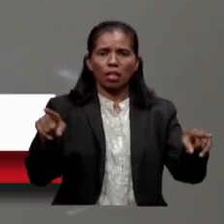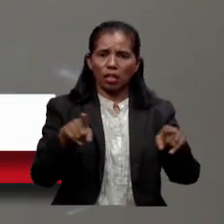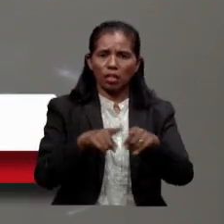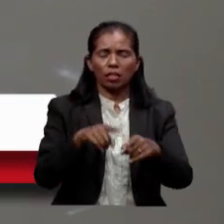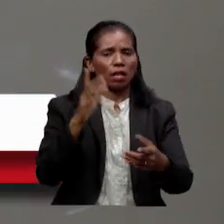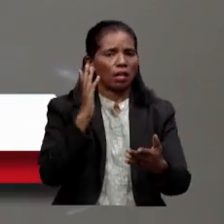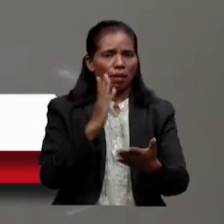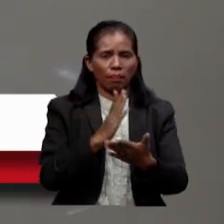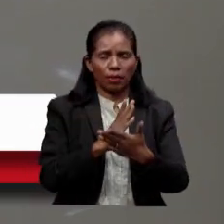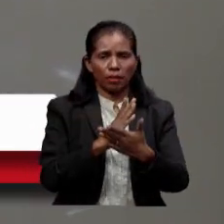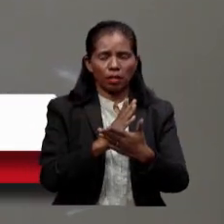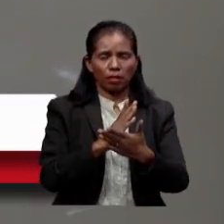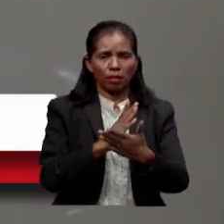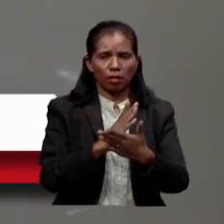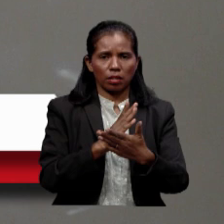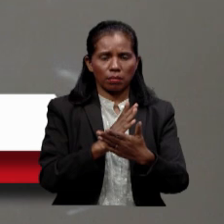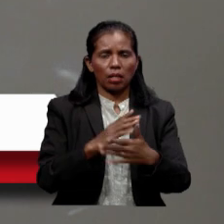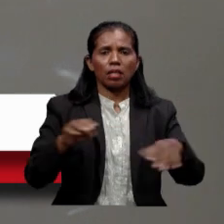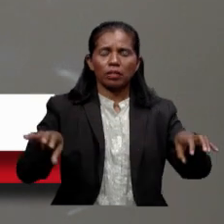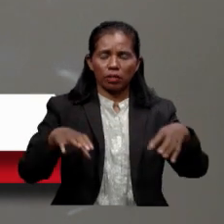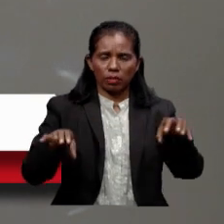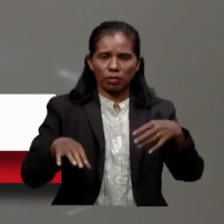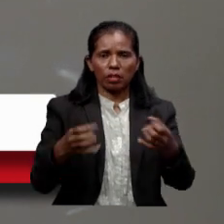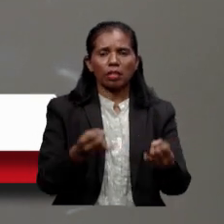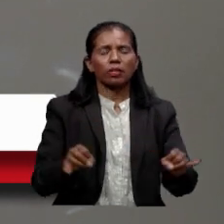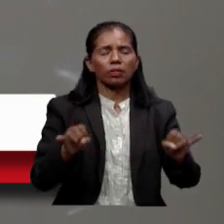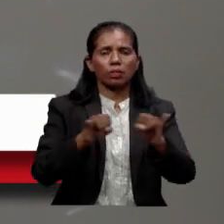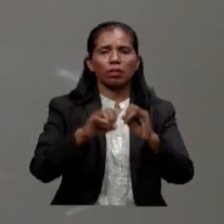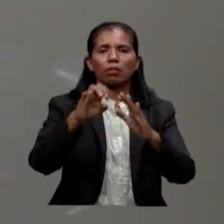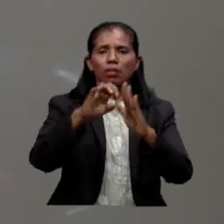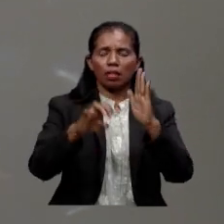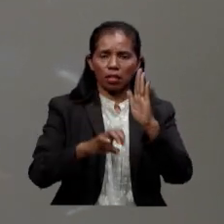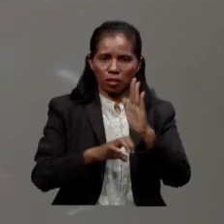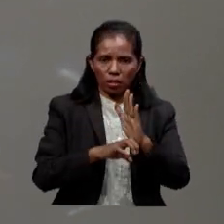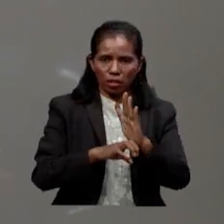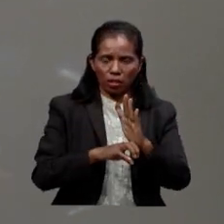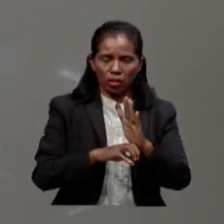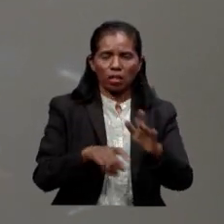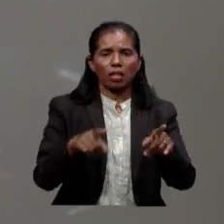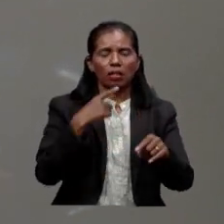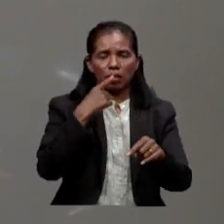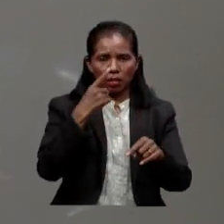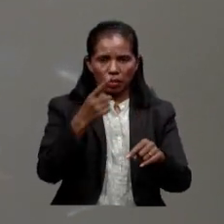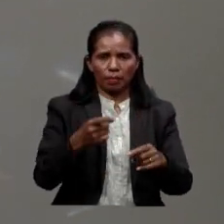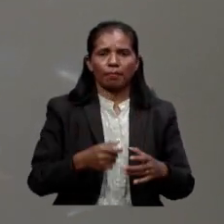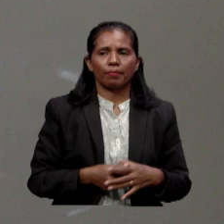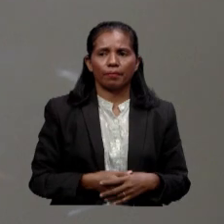impedimento ka intervenção ba serviço sira instituição estado nian hanesan foi ainda não acontece.